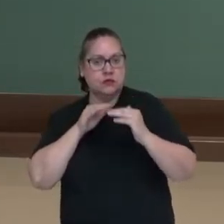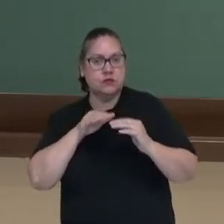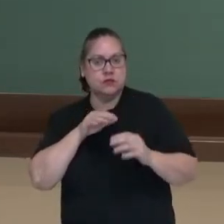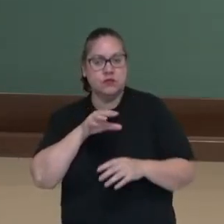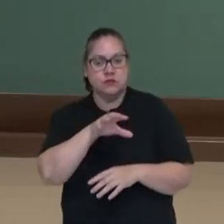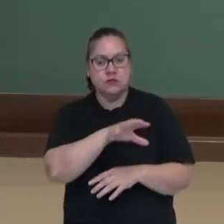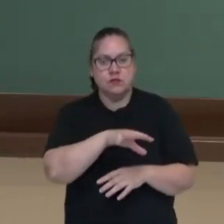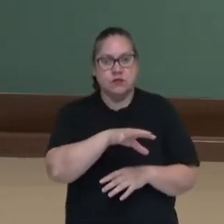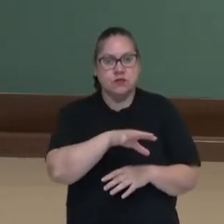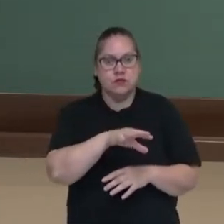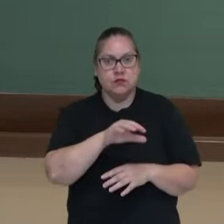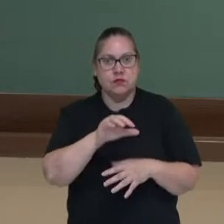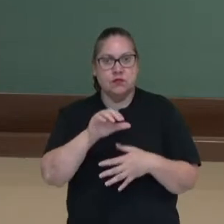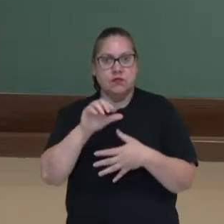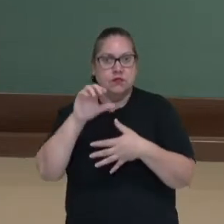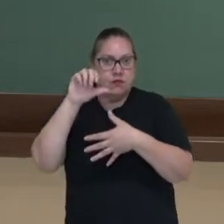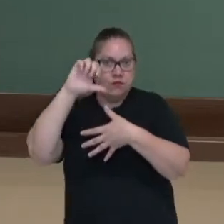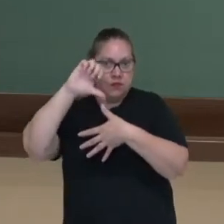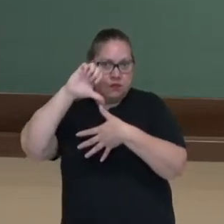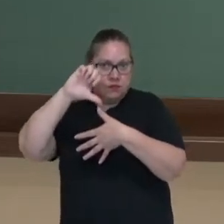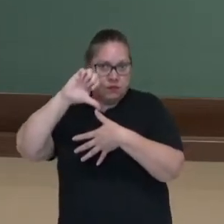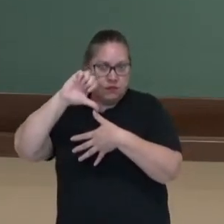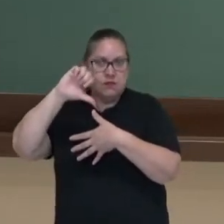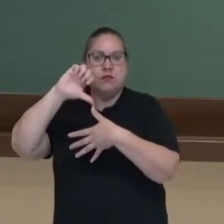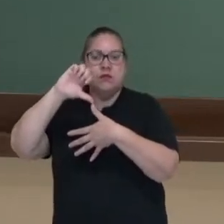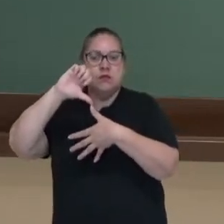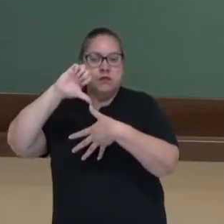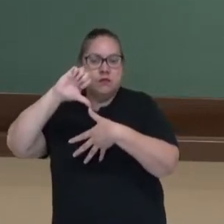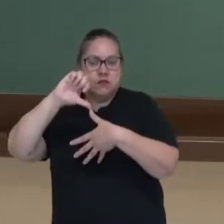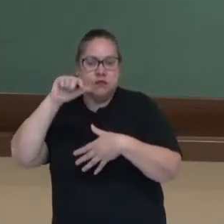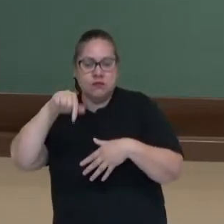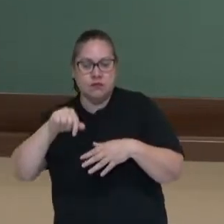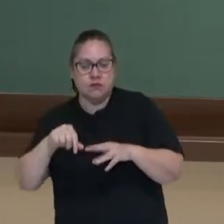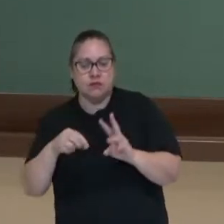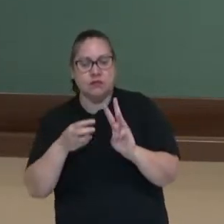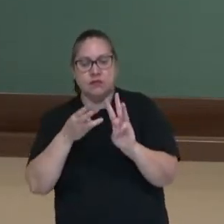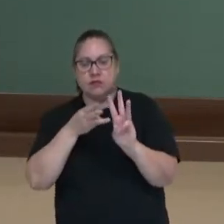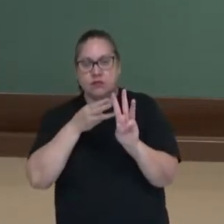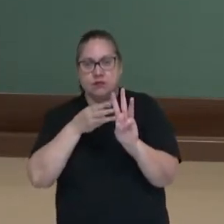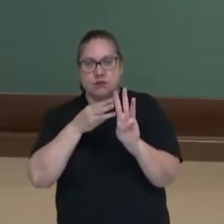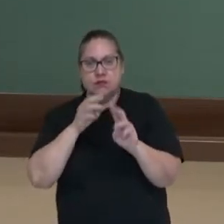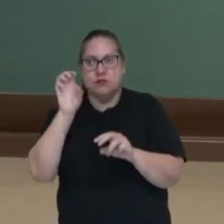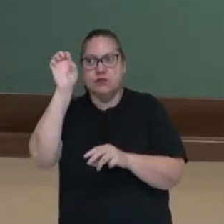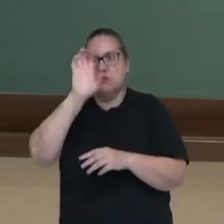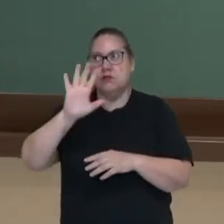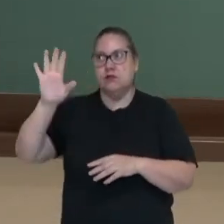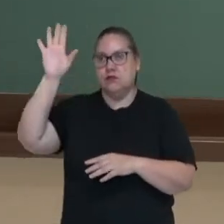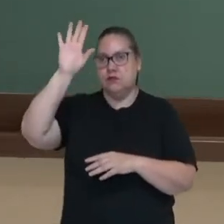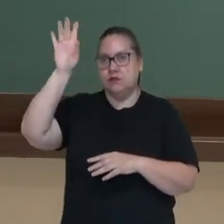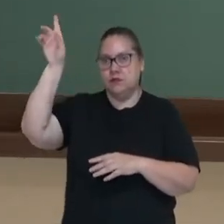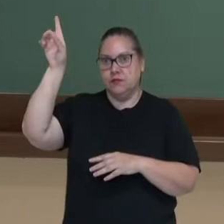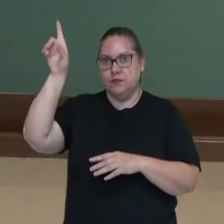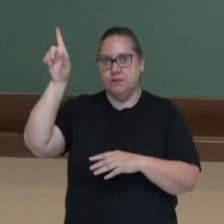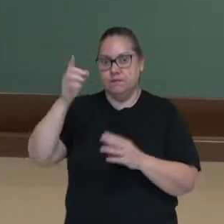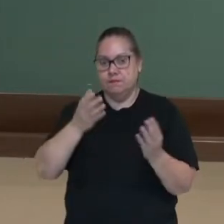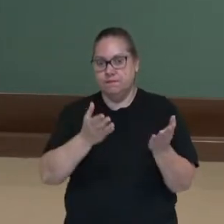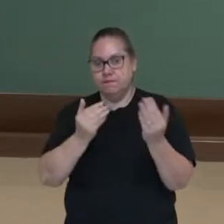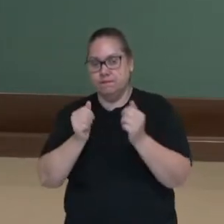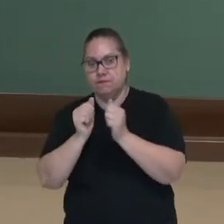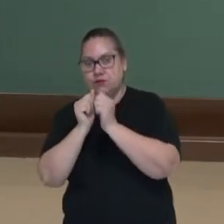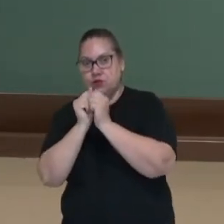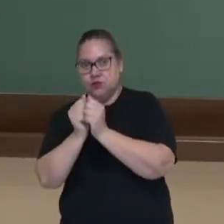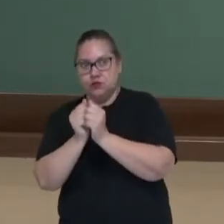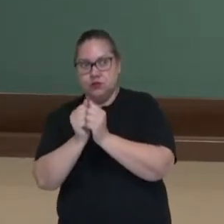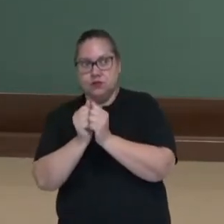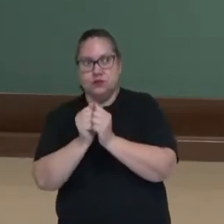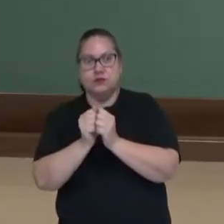povos americanos, nativos, né, originários da América, e os europeus. Bora lá? Embarque nessa aventura,